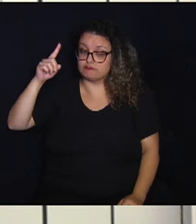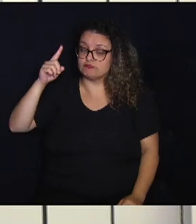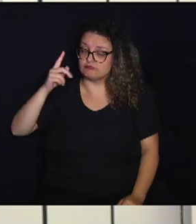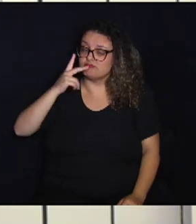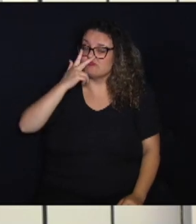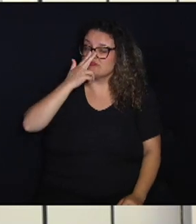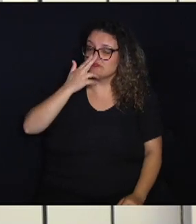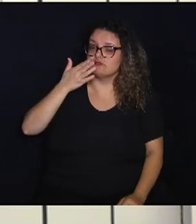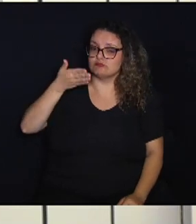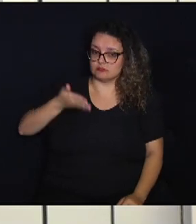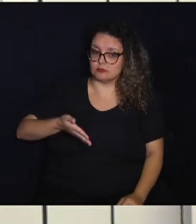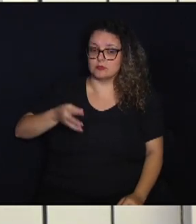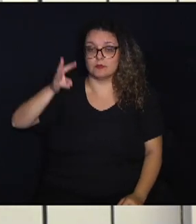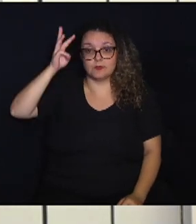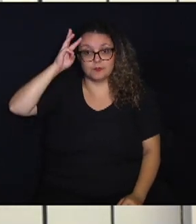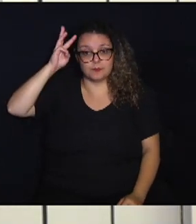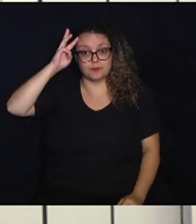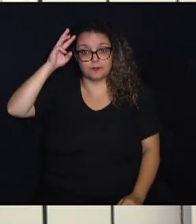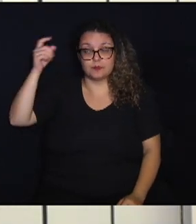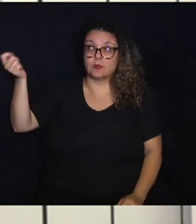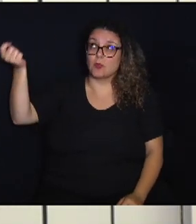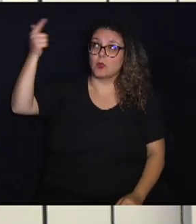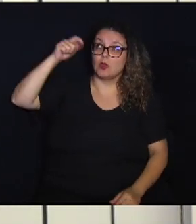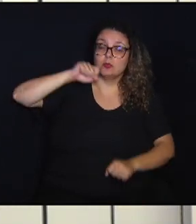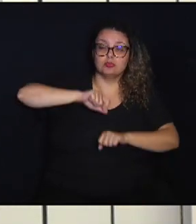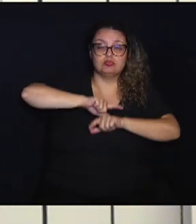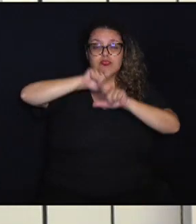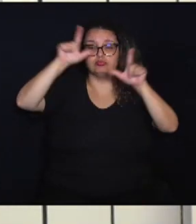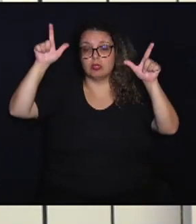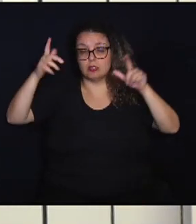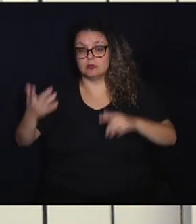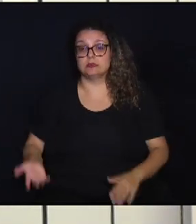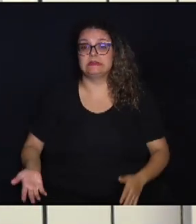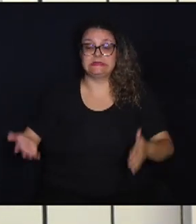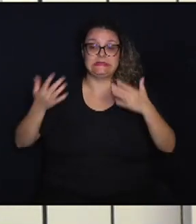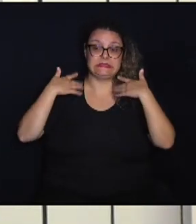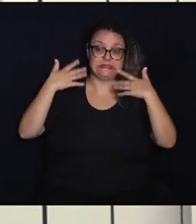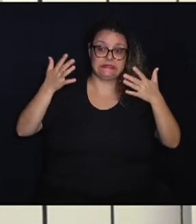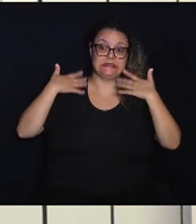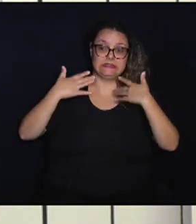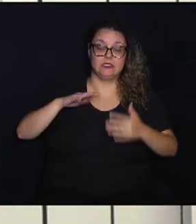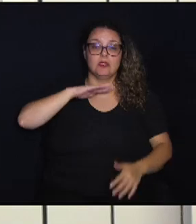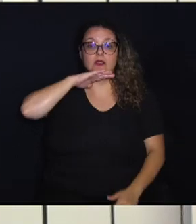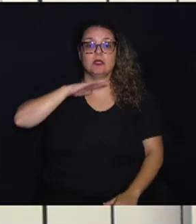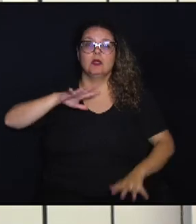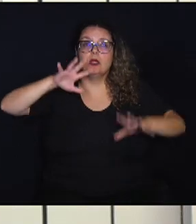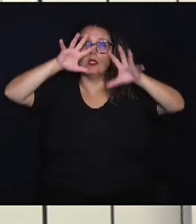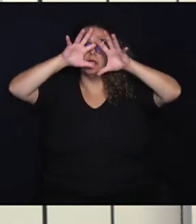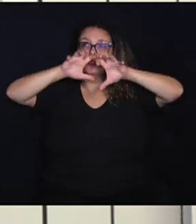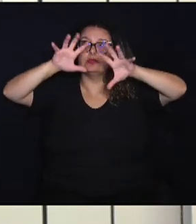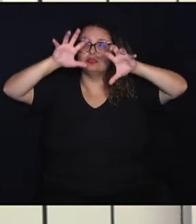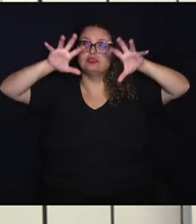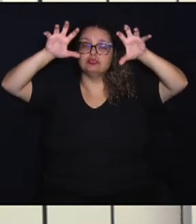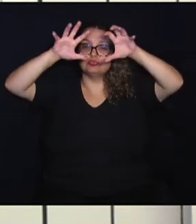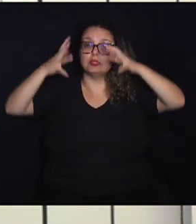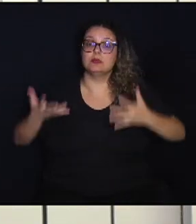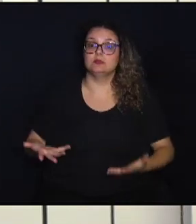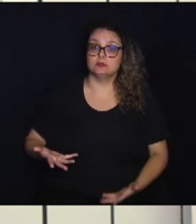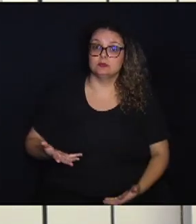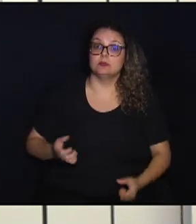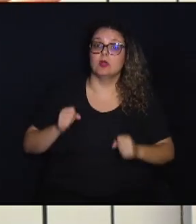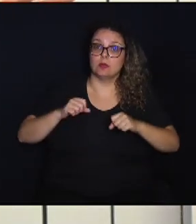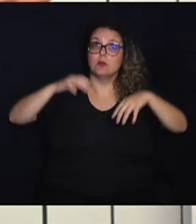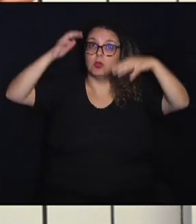parecido com esta terça-feira. Sol durante o dia, calor. À tarde a nebulosidade aumenta e deve